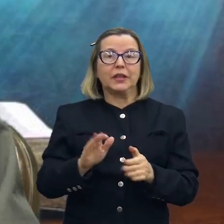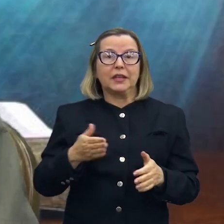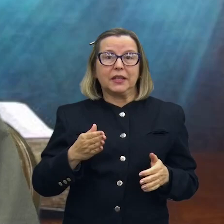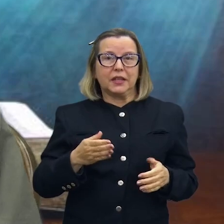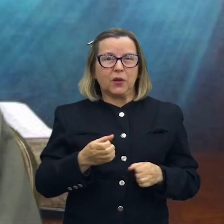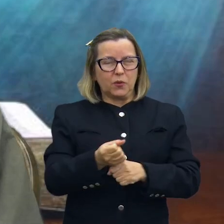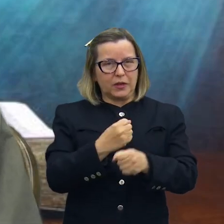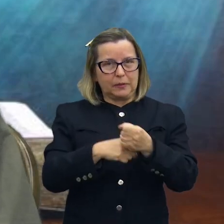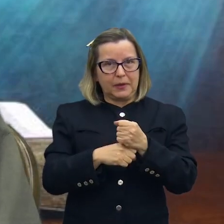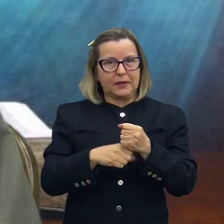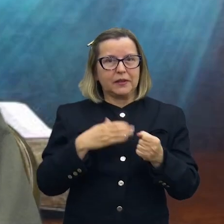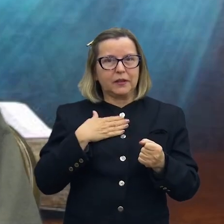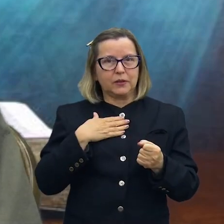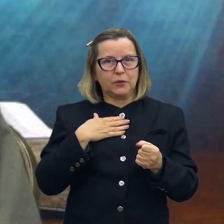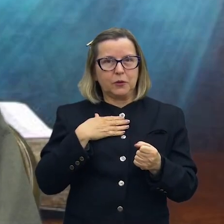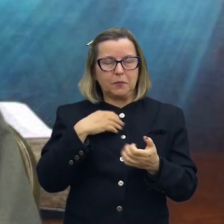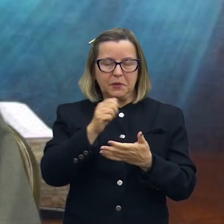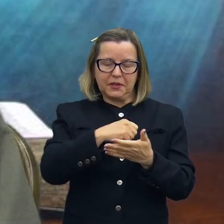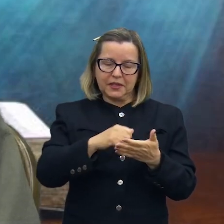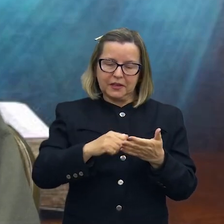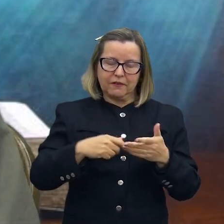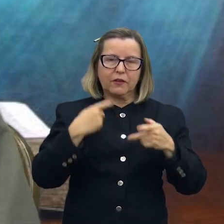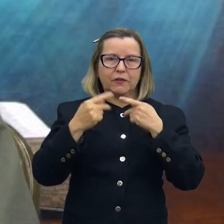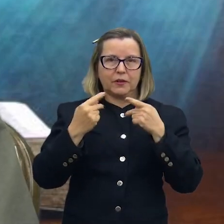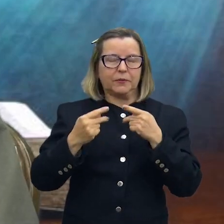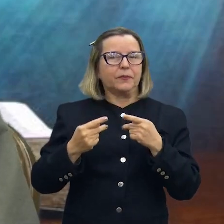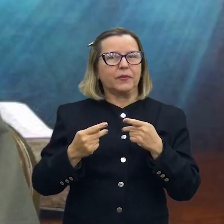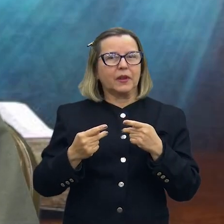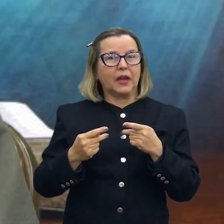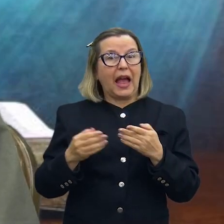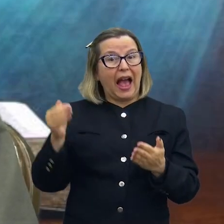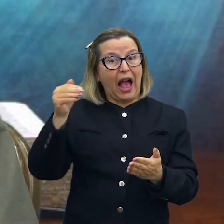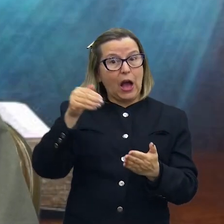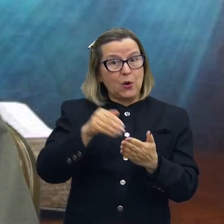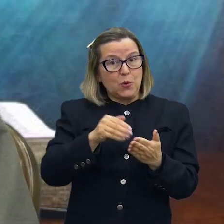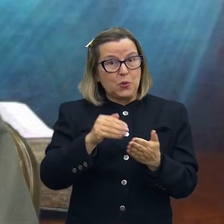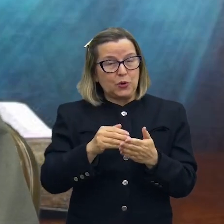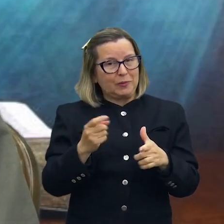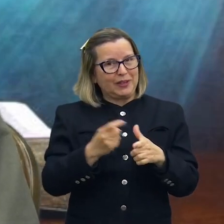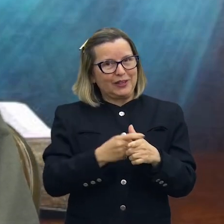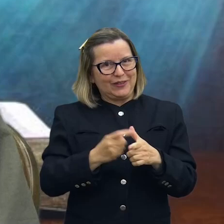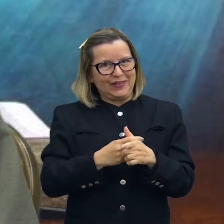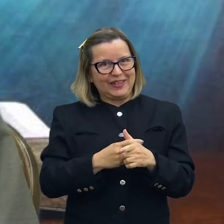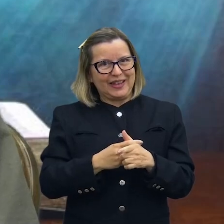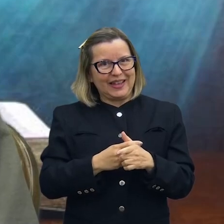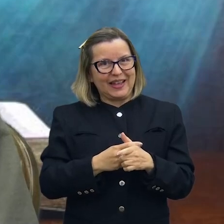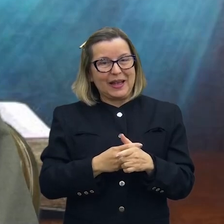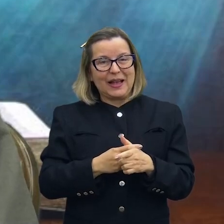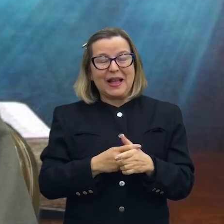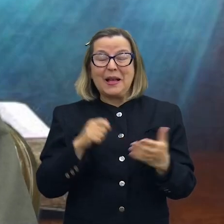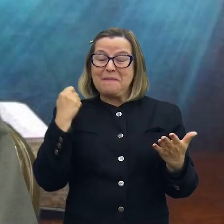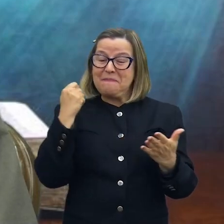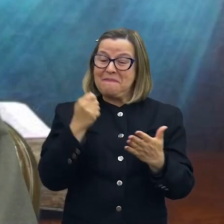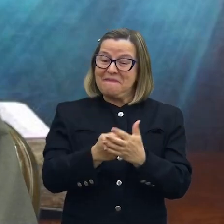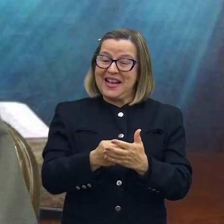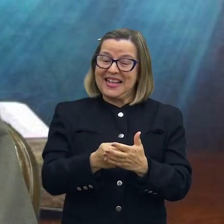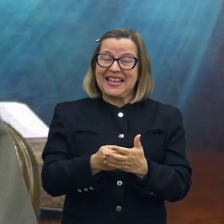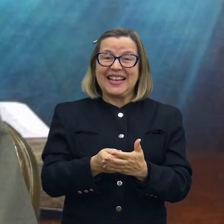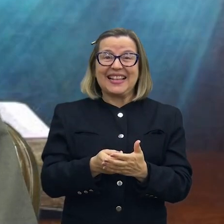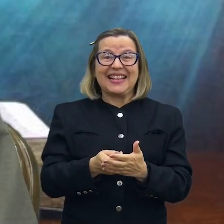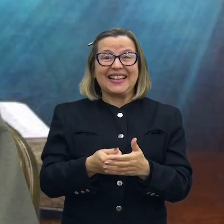anos, hein? A última dívida que nós contraímos quando estávamos casados, nós pagamos esse mês agora. Eu falei, glória a